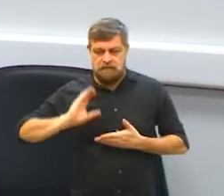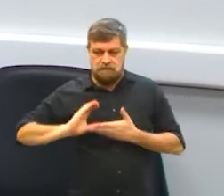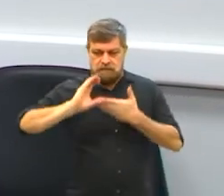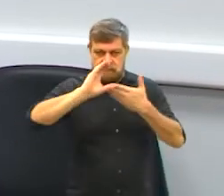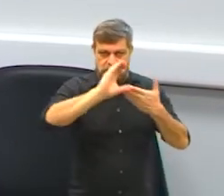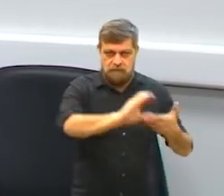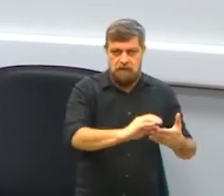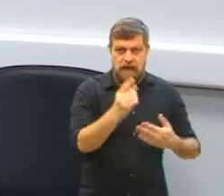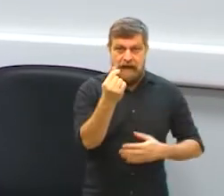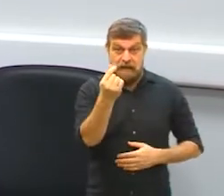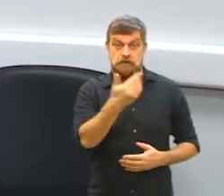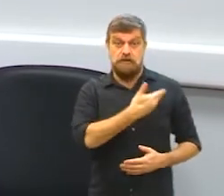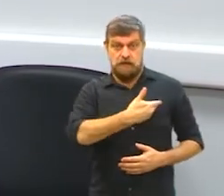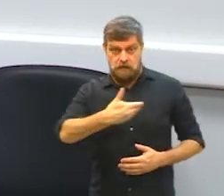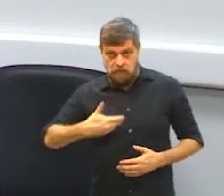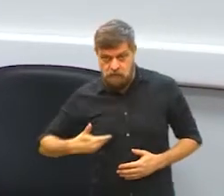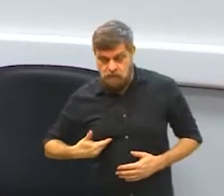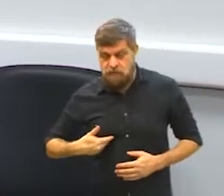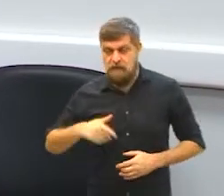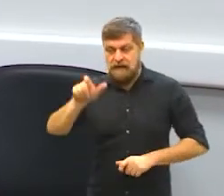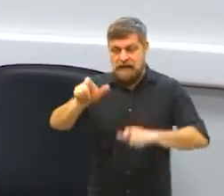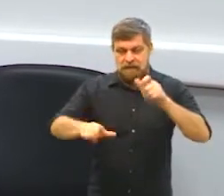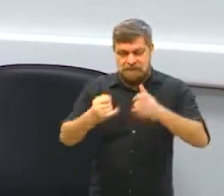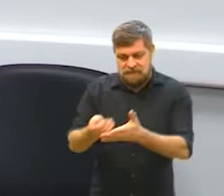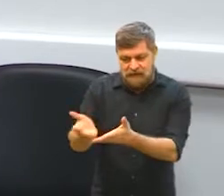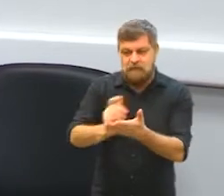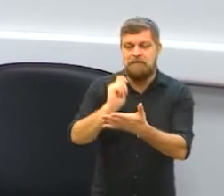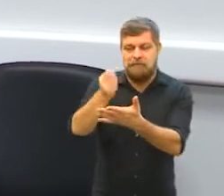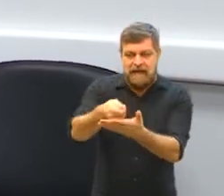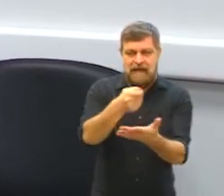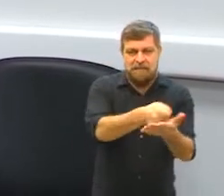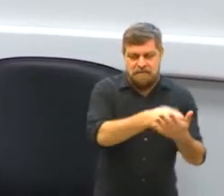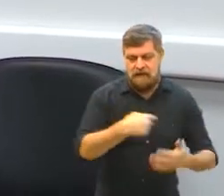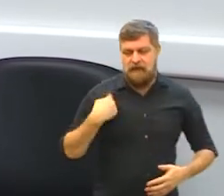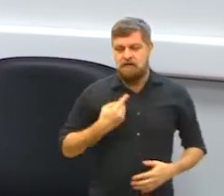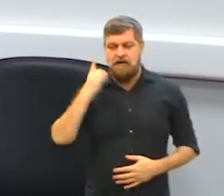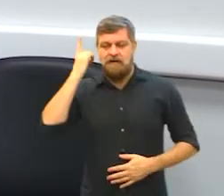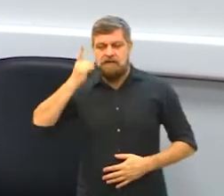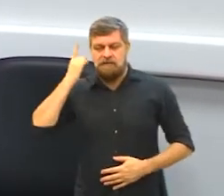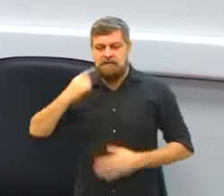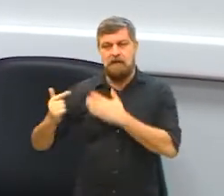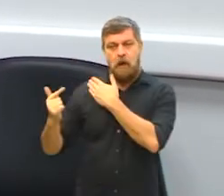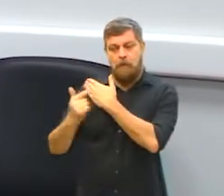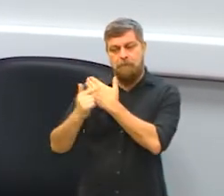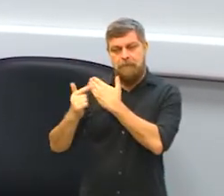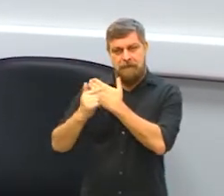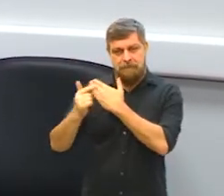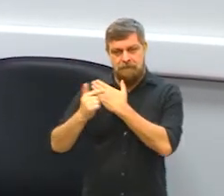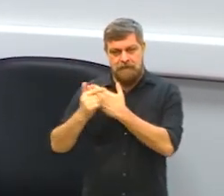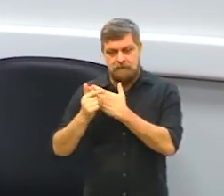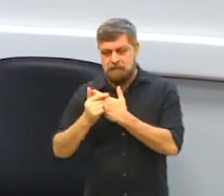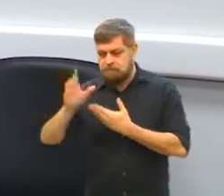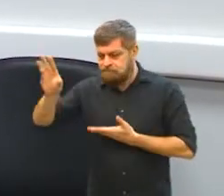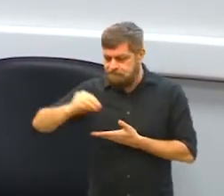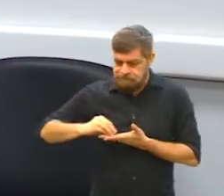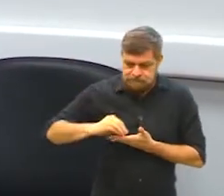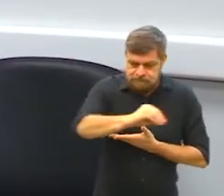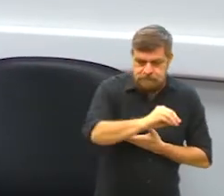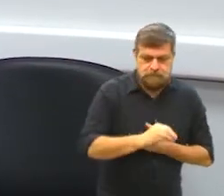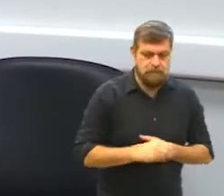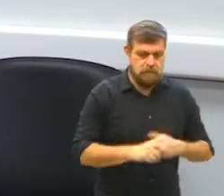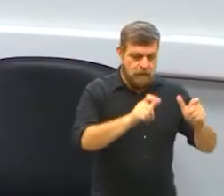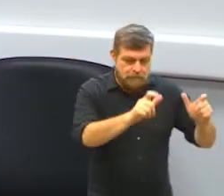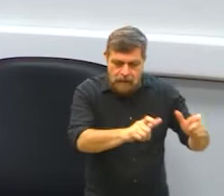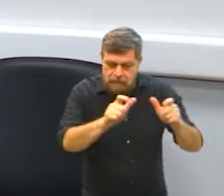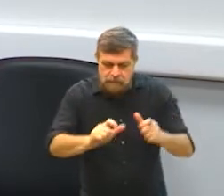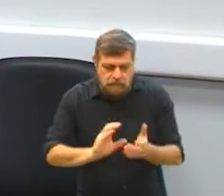parlamentares são parte do orçamento do estado é dinheiro público que todo mundo paga impostos e que a gente tem esse incumbência e como Deputado